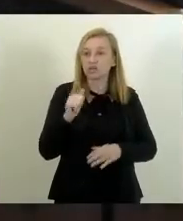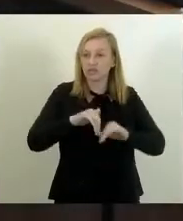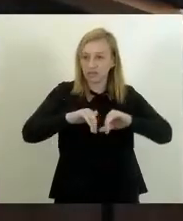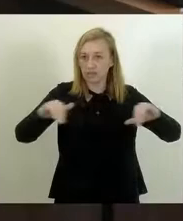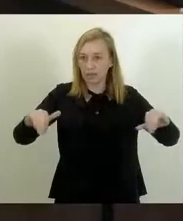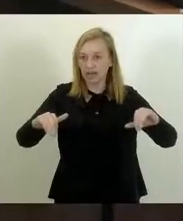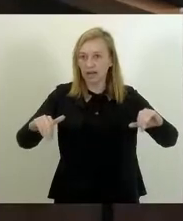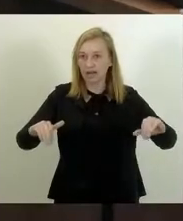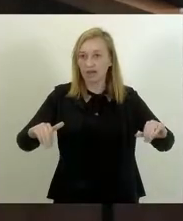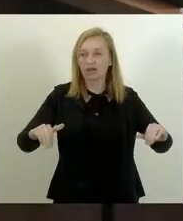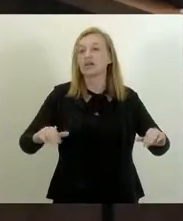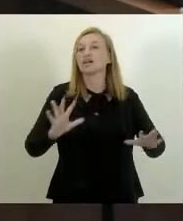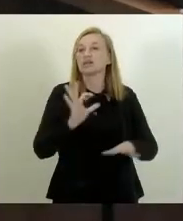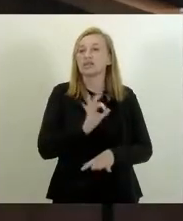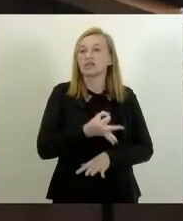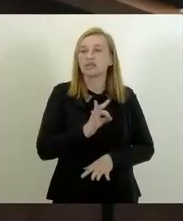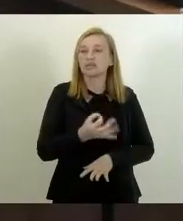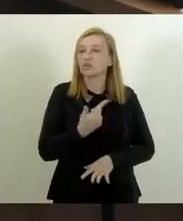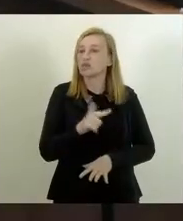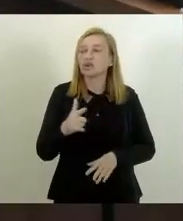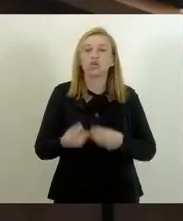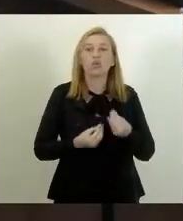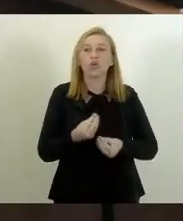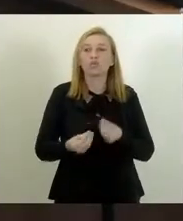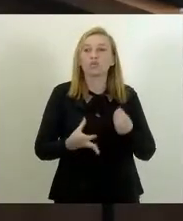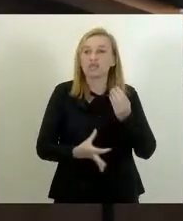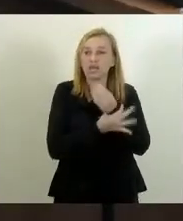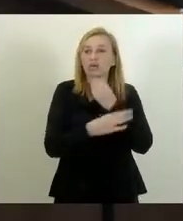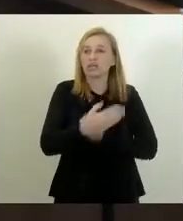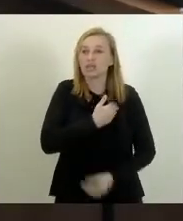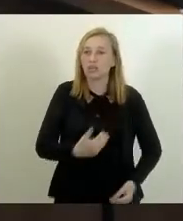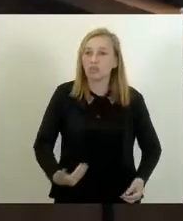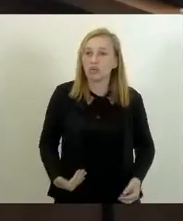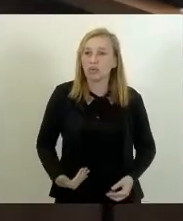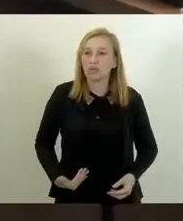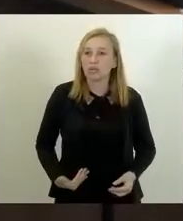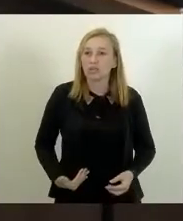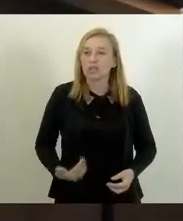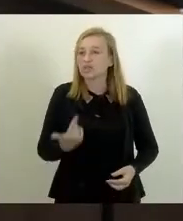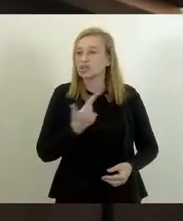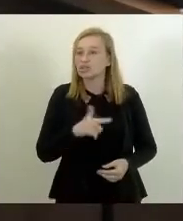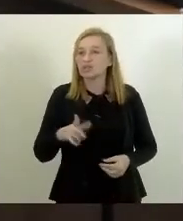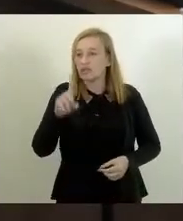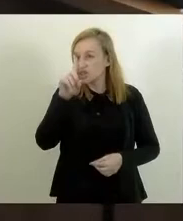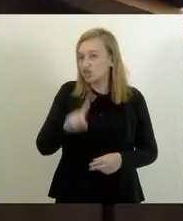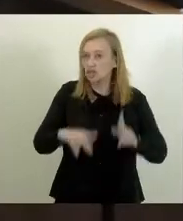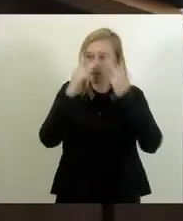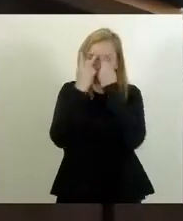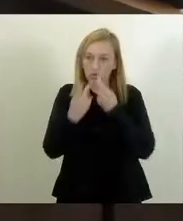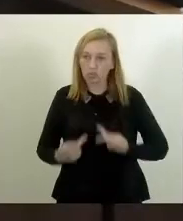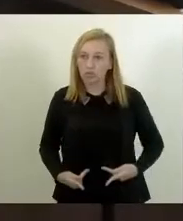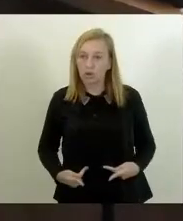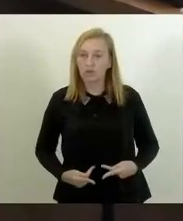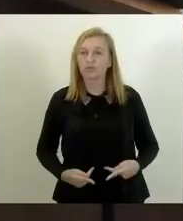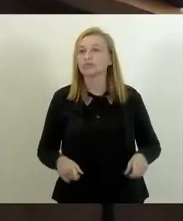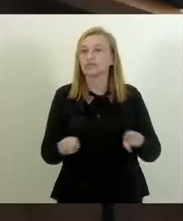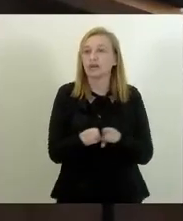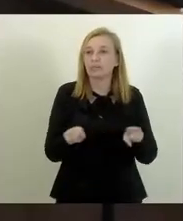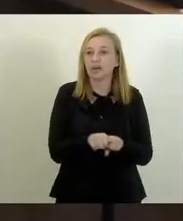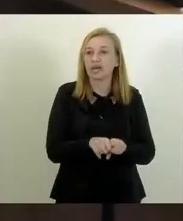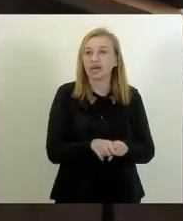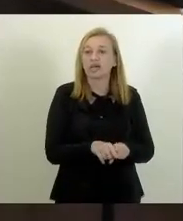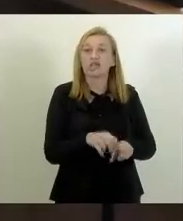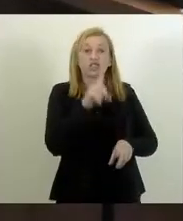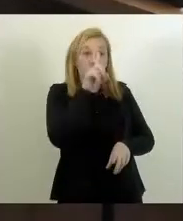separado. Afinal, não há como garantir segurança pública sem direitos humanos, bem como não há garantia